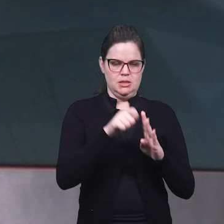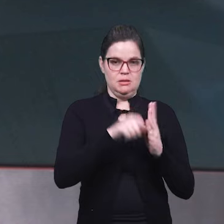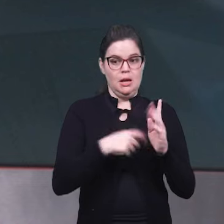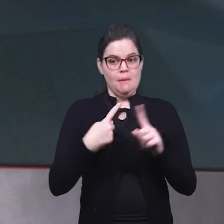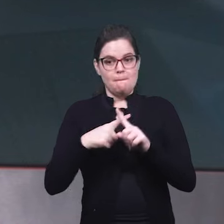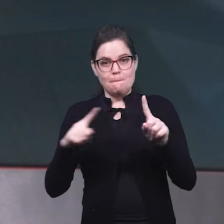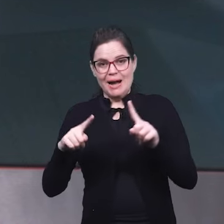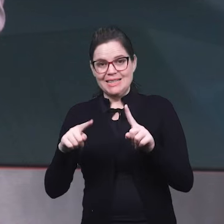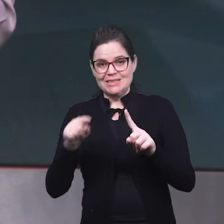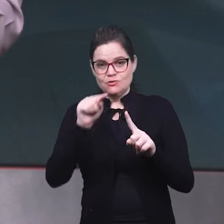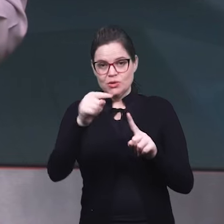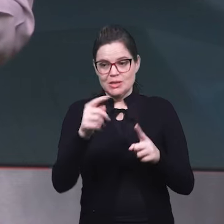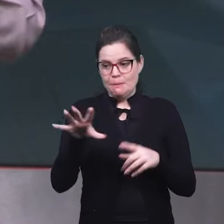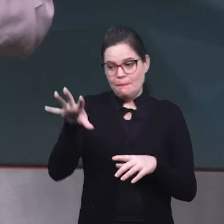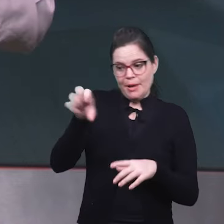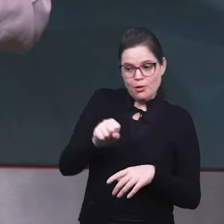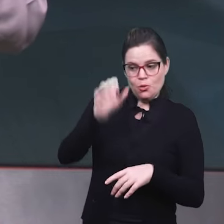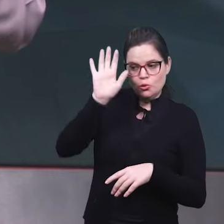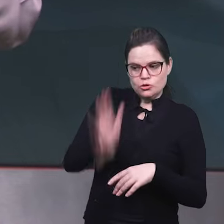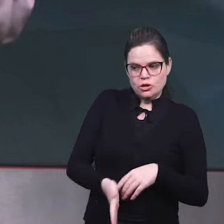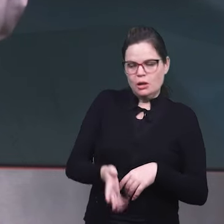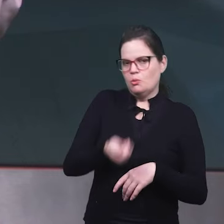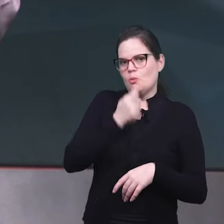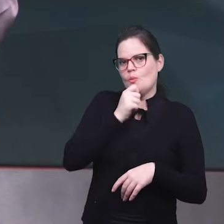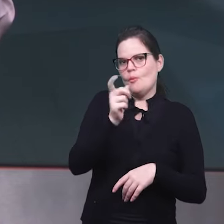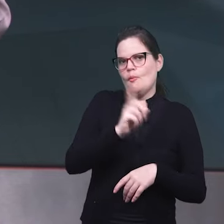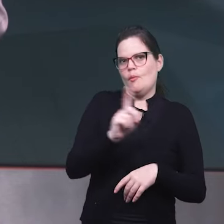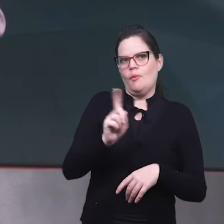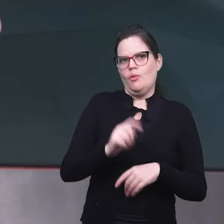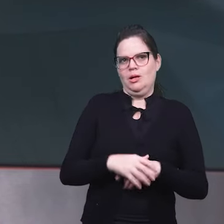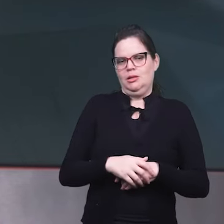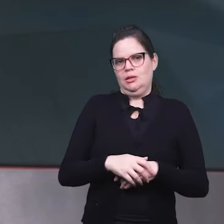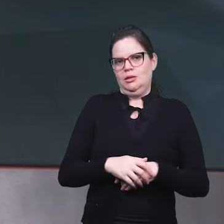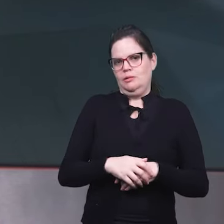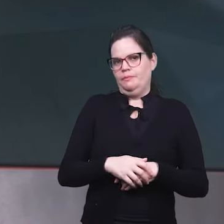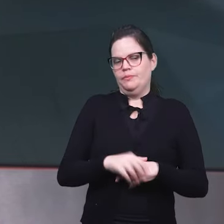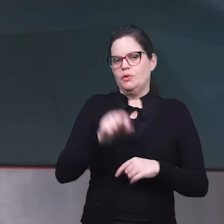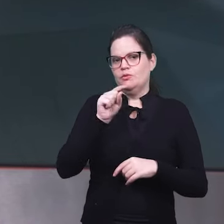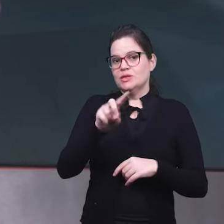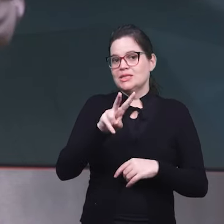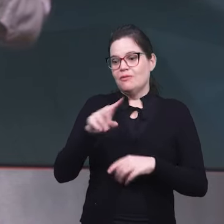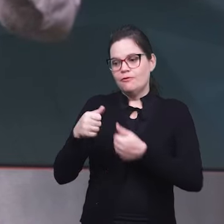na verdade, é um arrendamento mercantil.